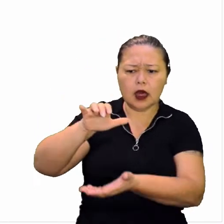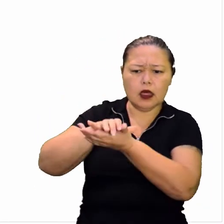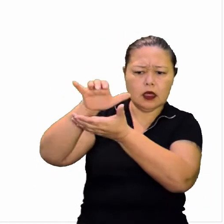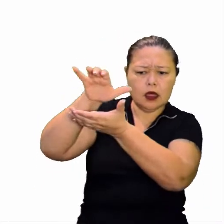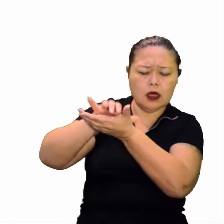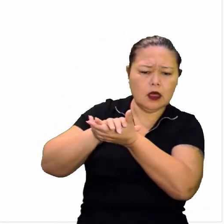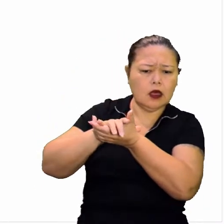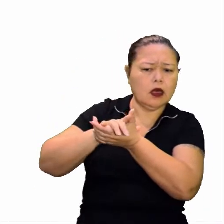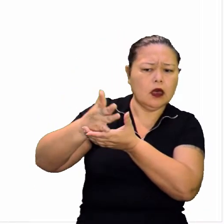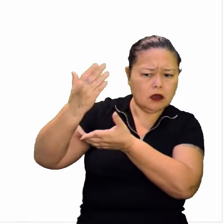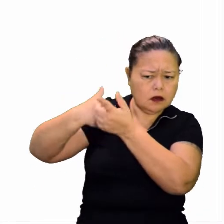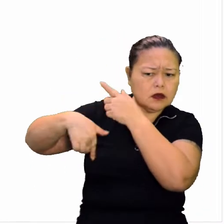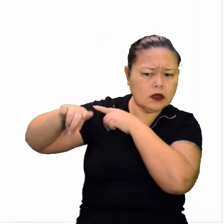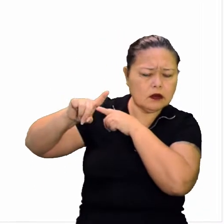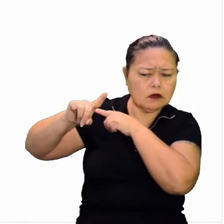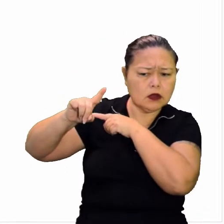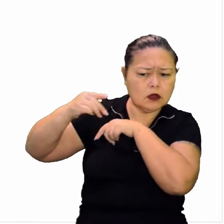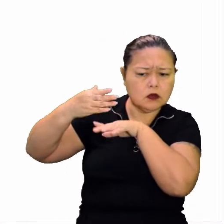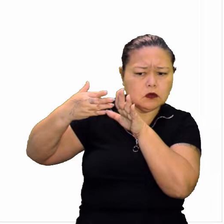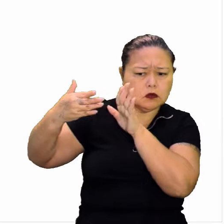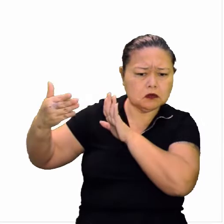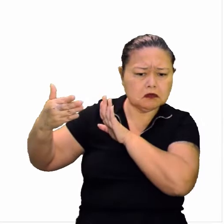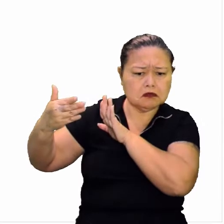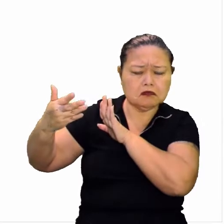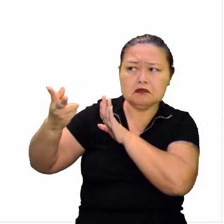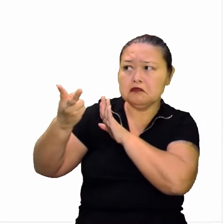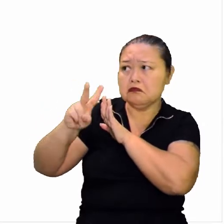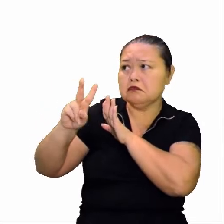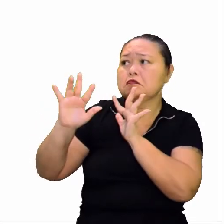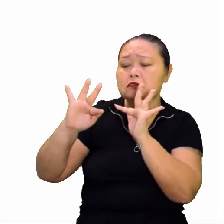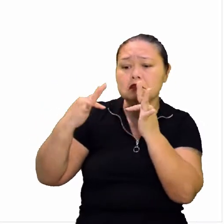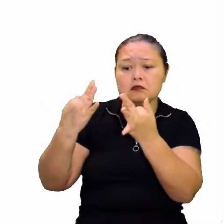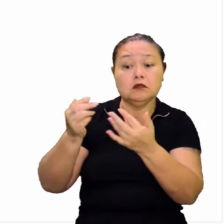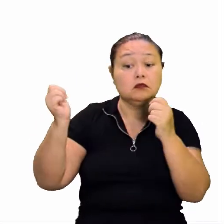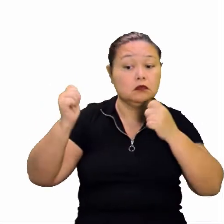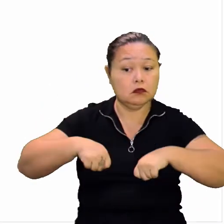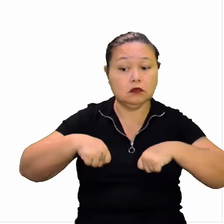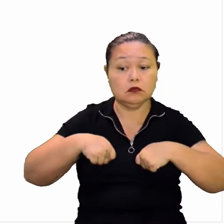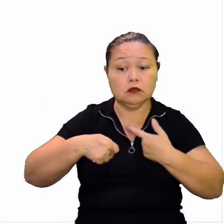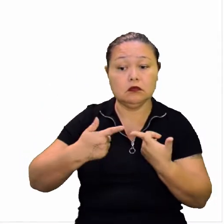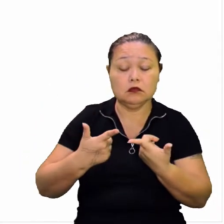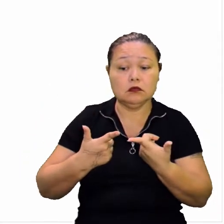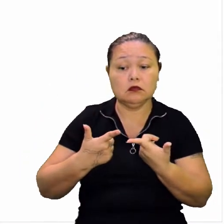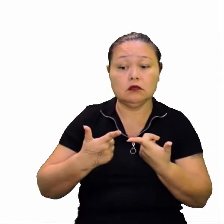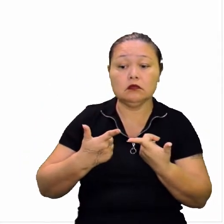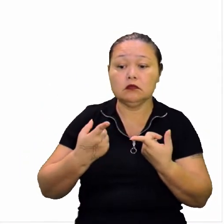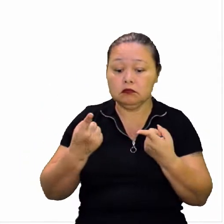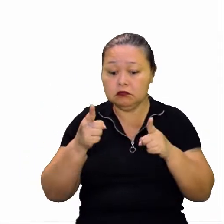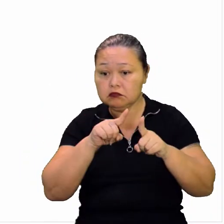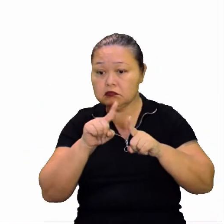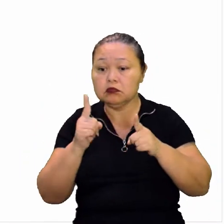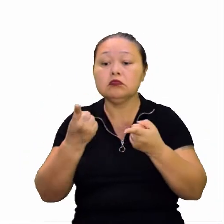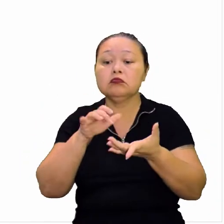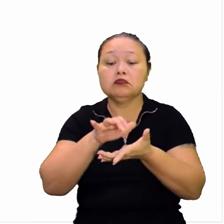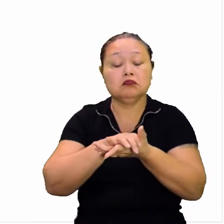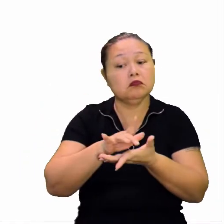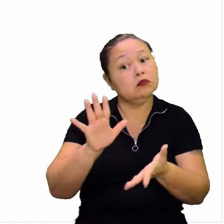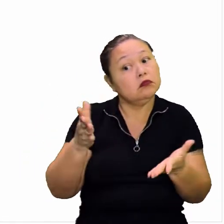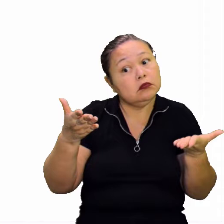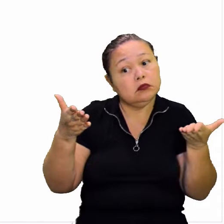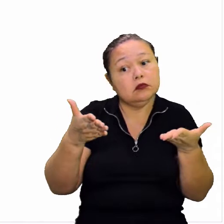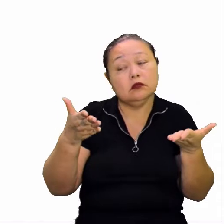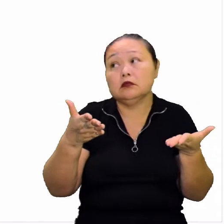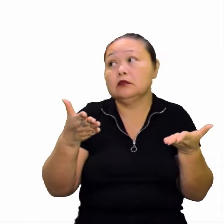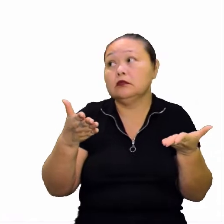naquele período, até entre familiares era possível o cruzamento. Hoje,